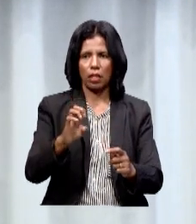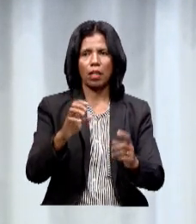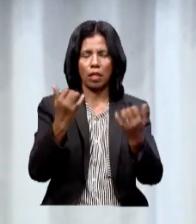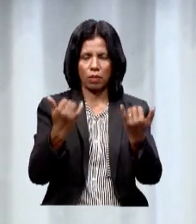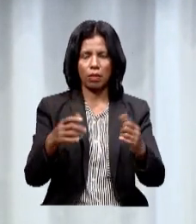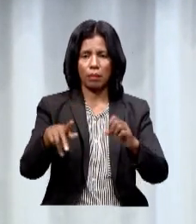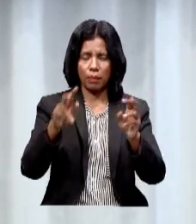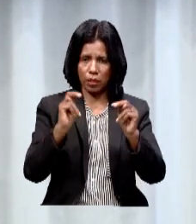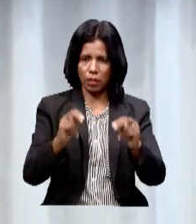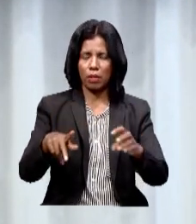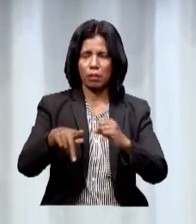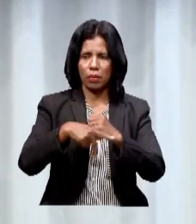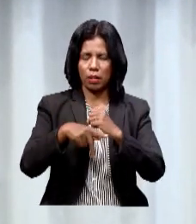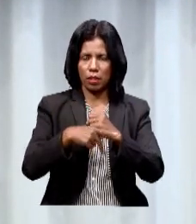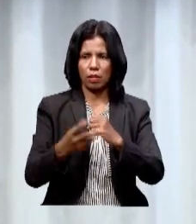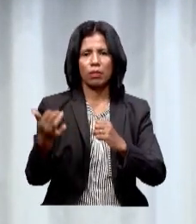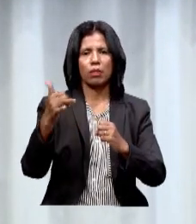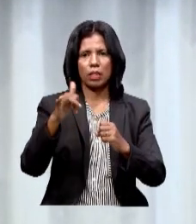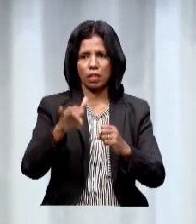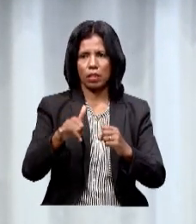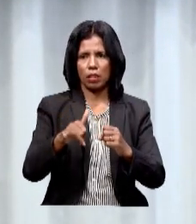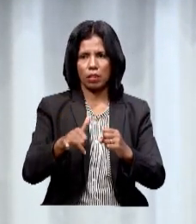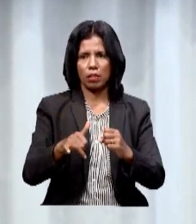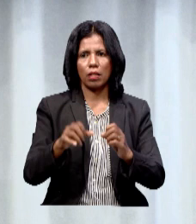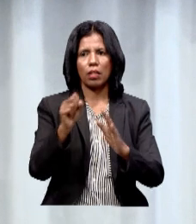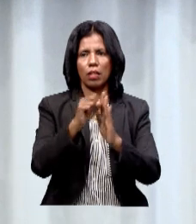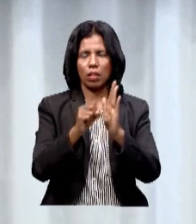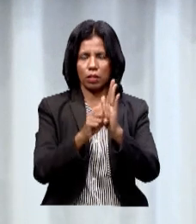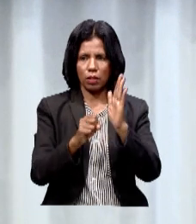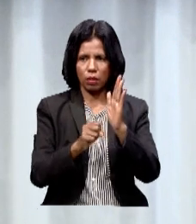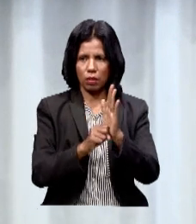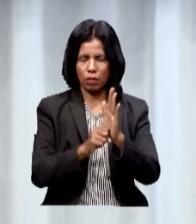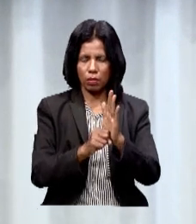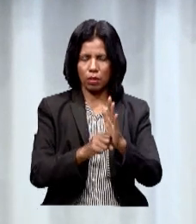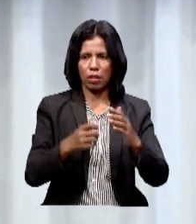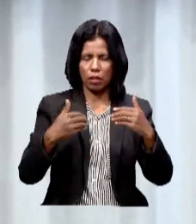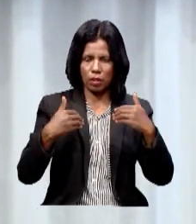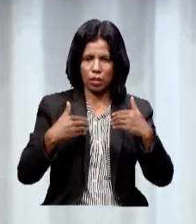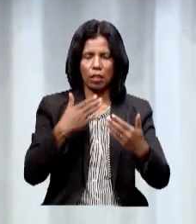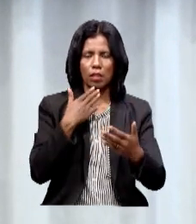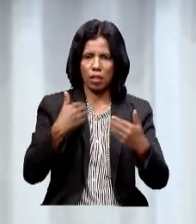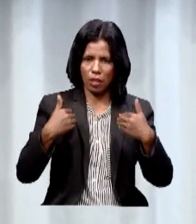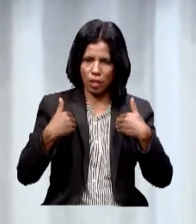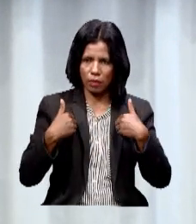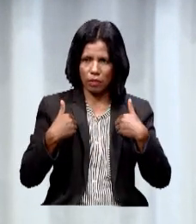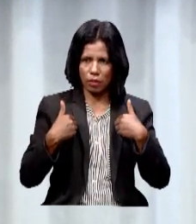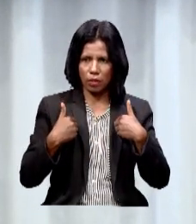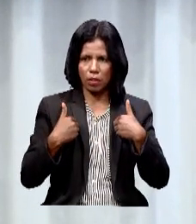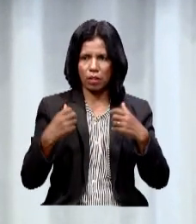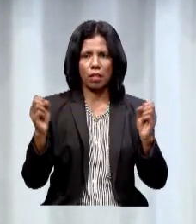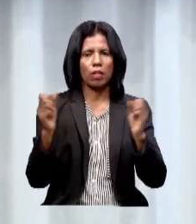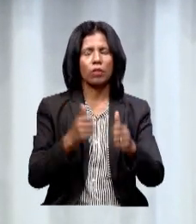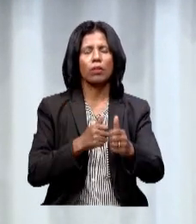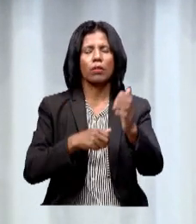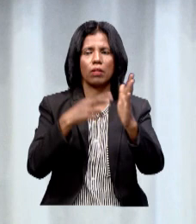partidos Cidadania, deve estatuto válido, deve ser bônus, válido que lá tu irão na